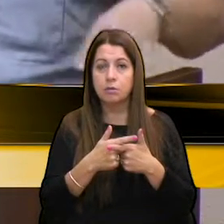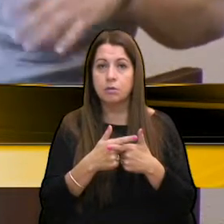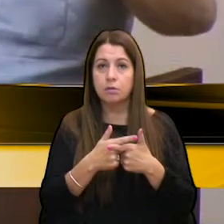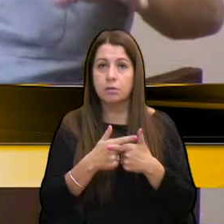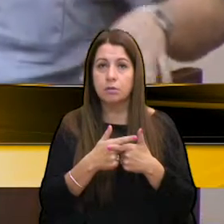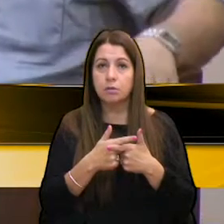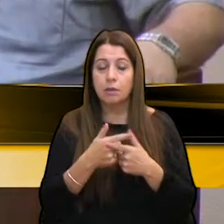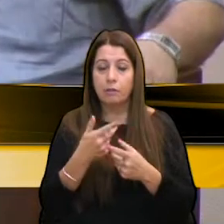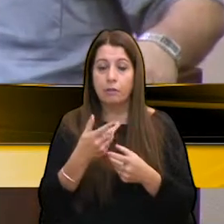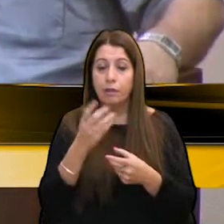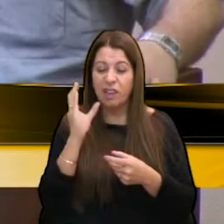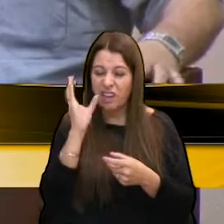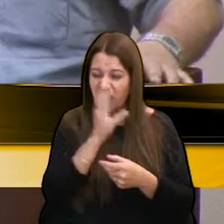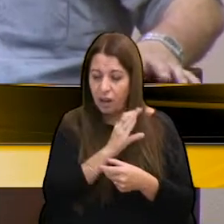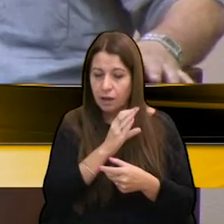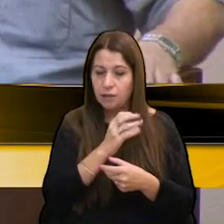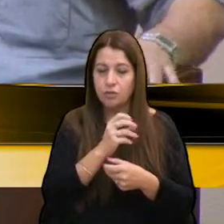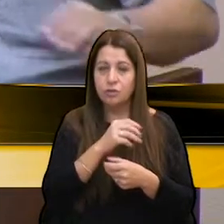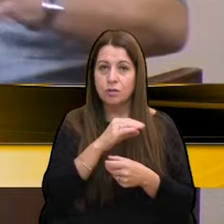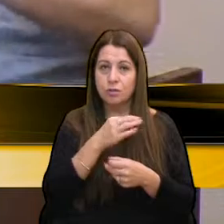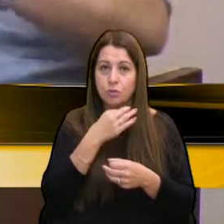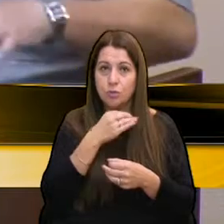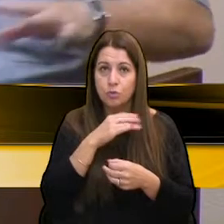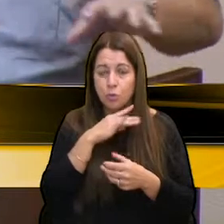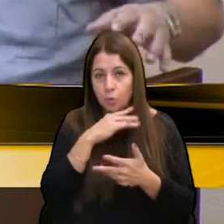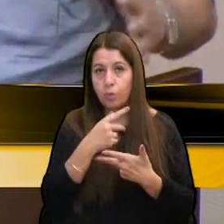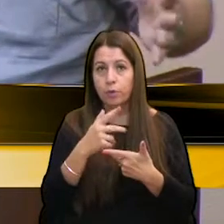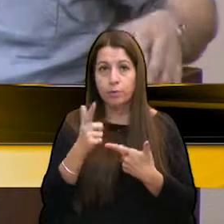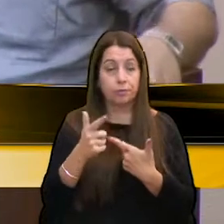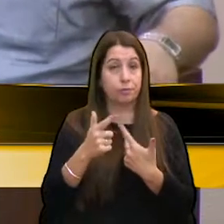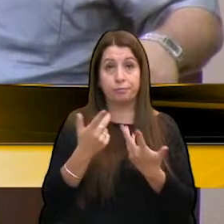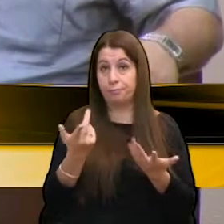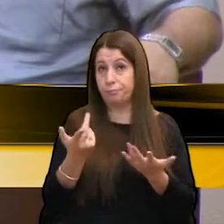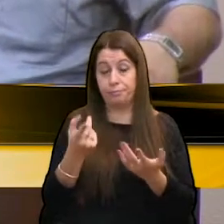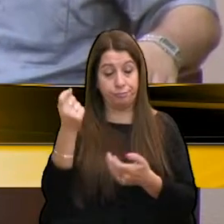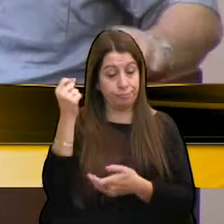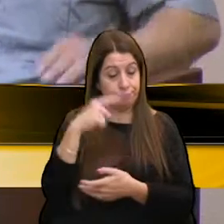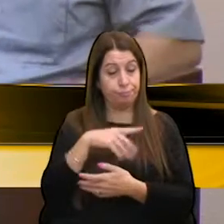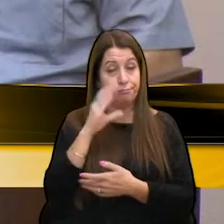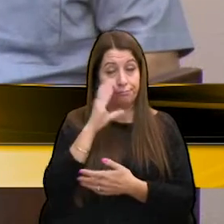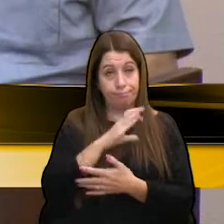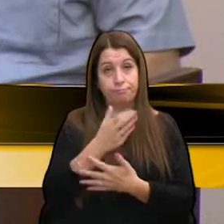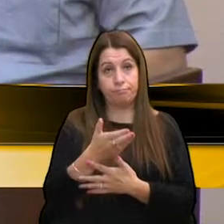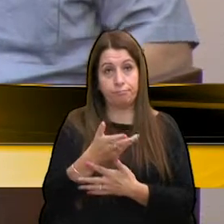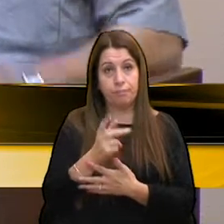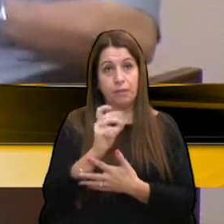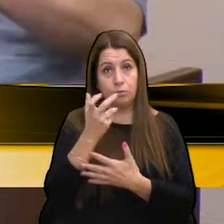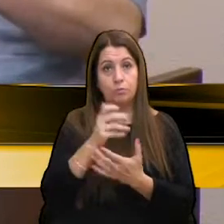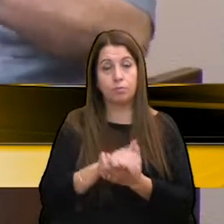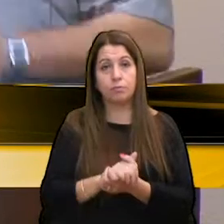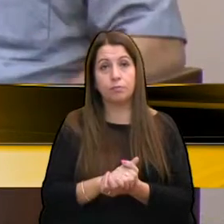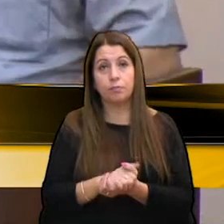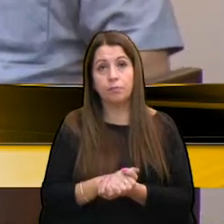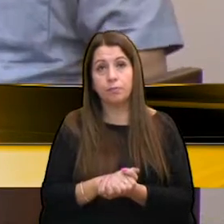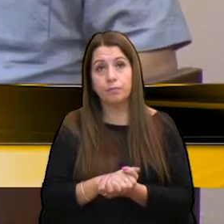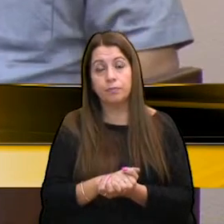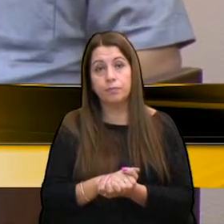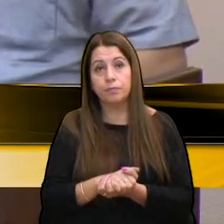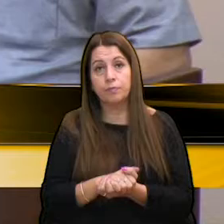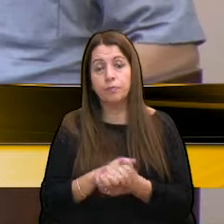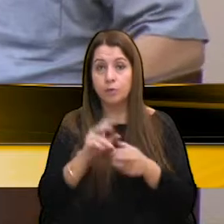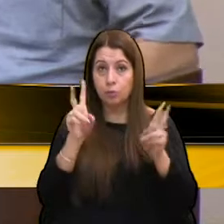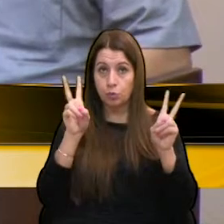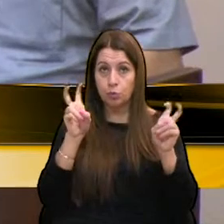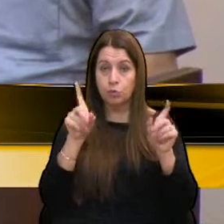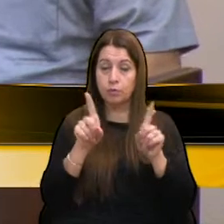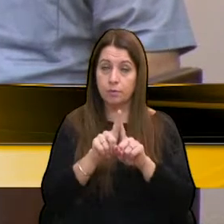assada, vai cozida, sei lá, né? Então já está tudo resolvido, porque no sol quente, né? Então isso já vai acontecer isso. O assunto